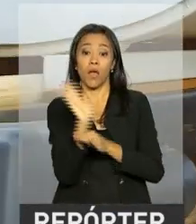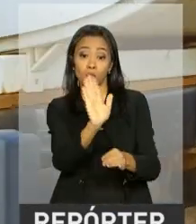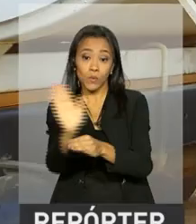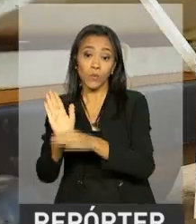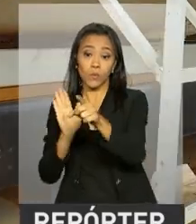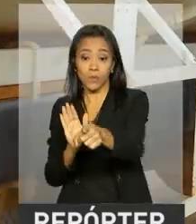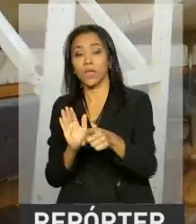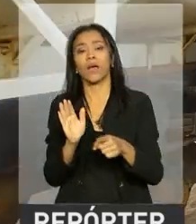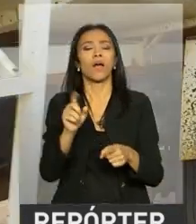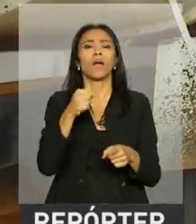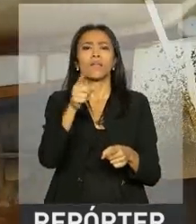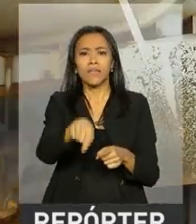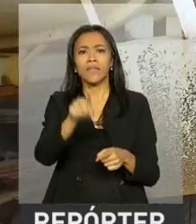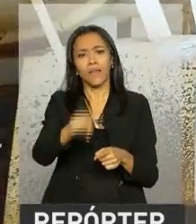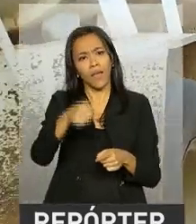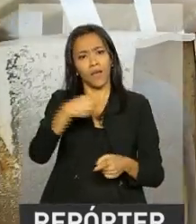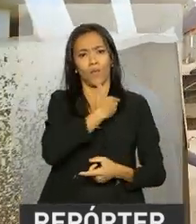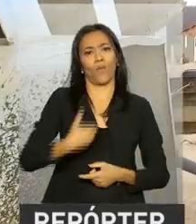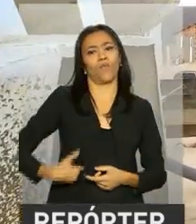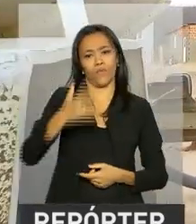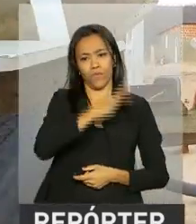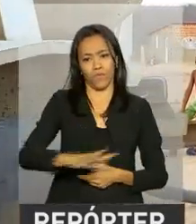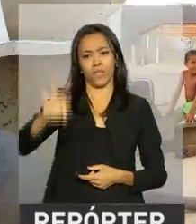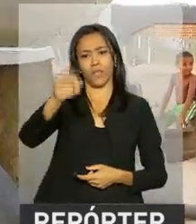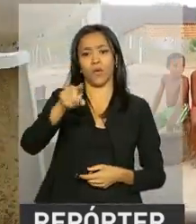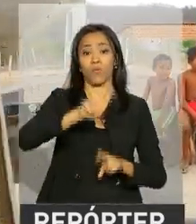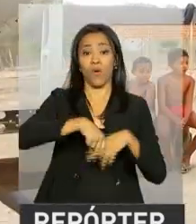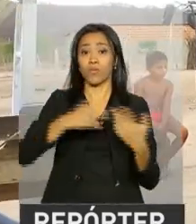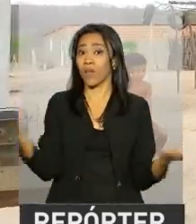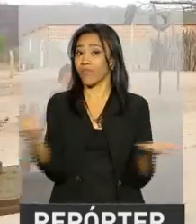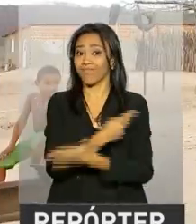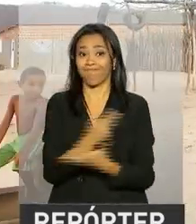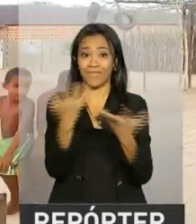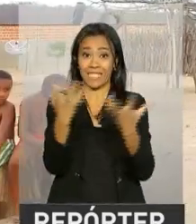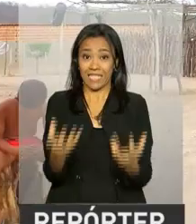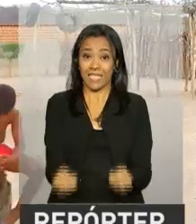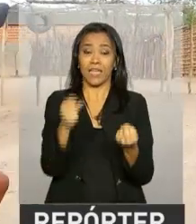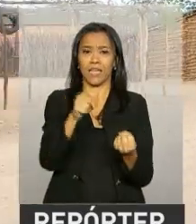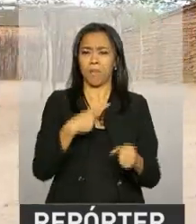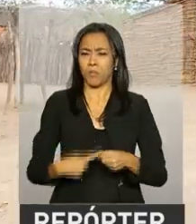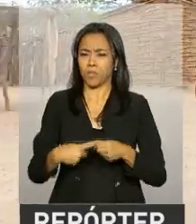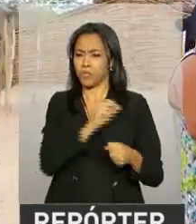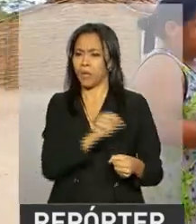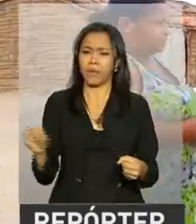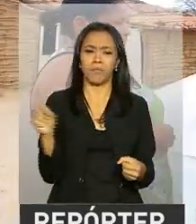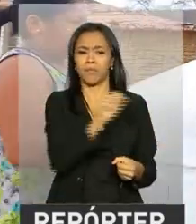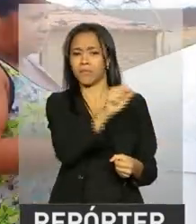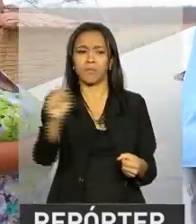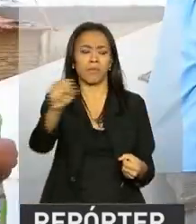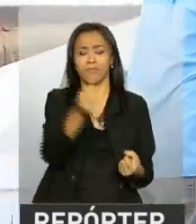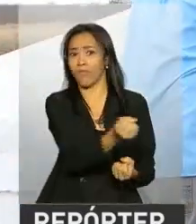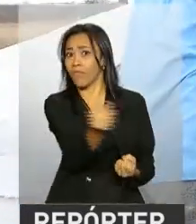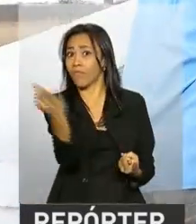ou calamidade pública, reconhecida pelo governo federal por conta da seca. A quantidade de municípios atendidos varia, mas pode